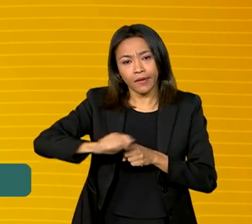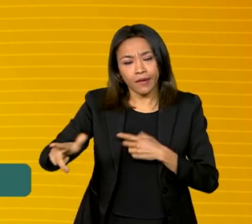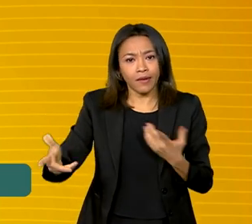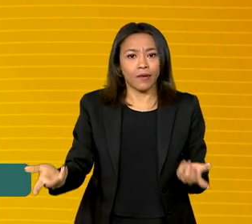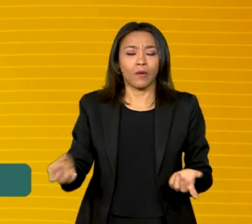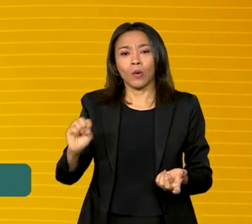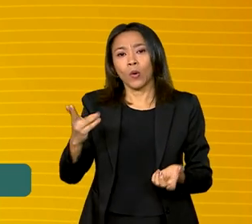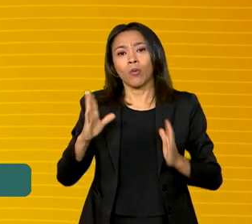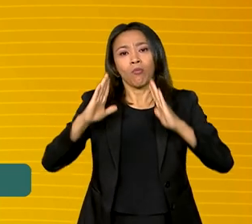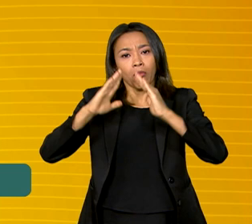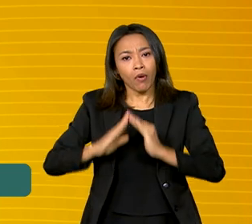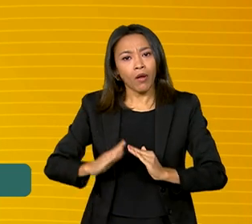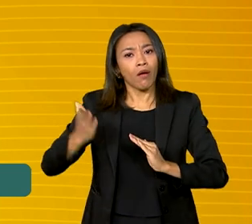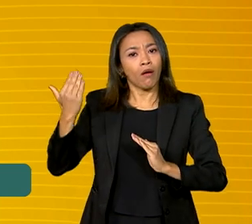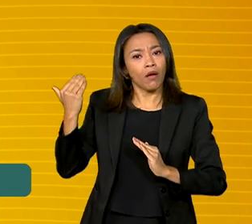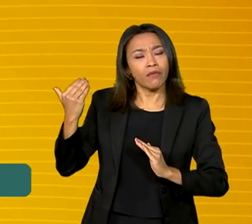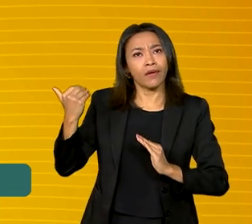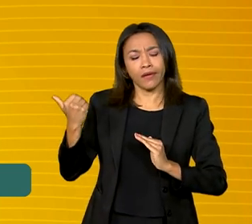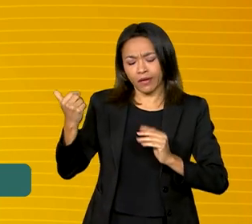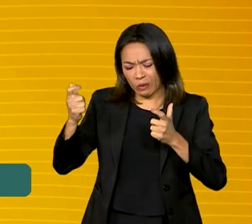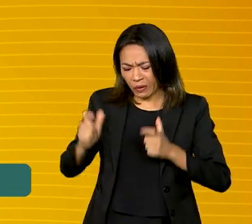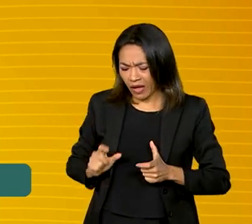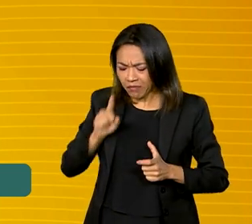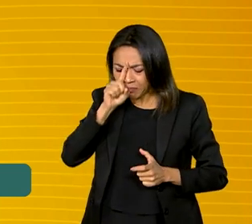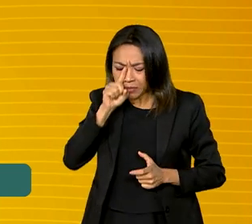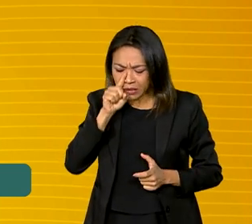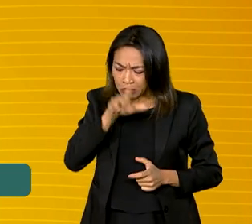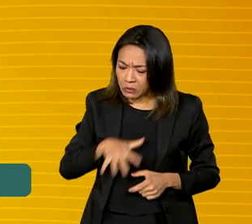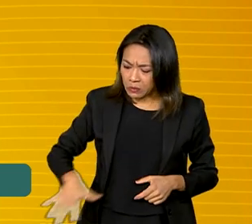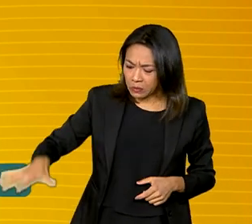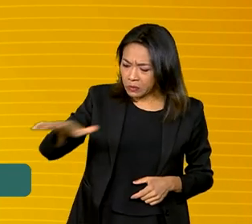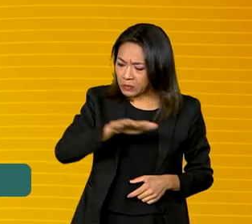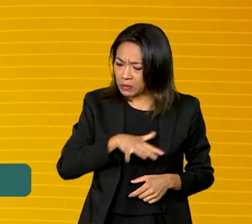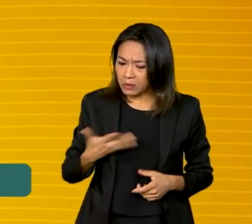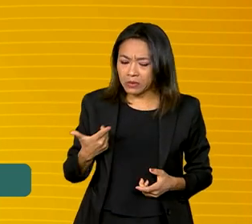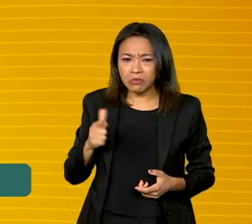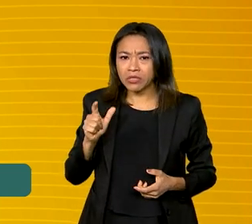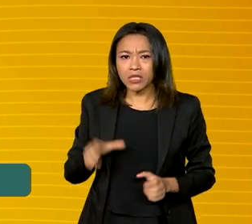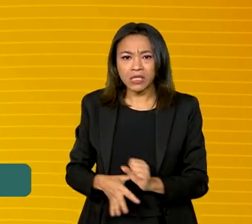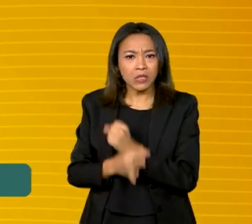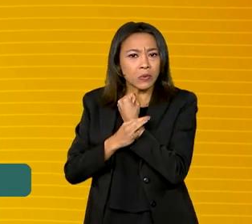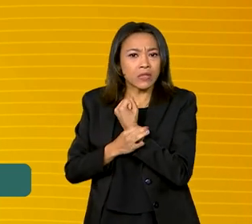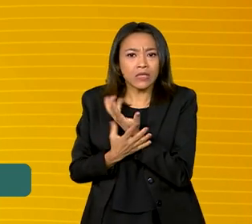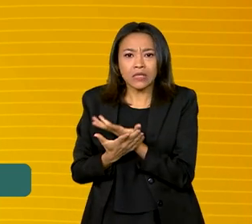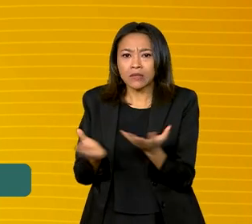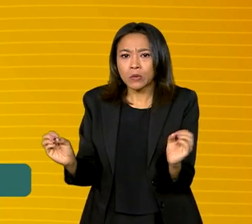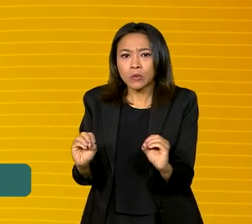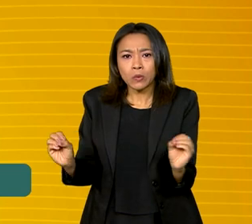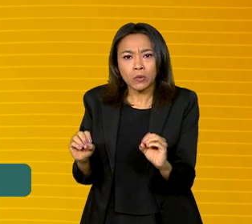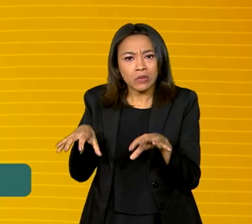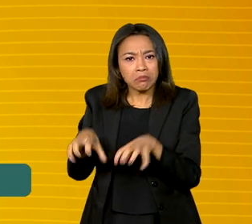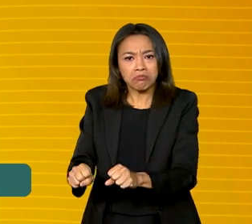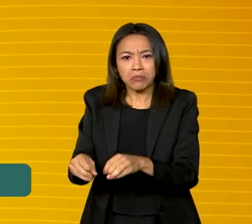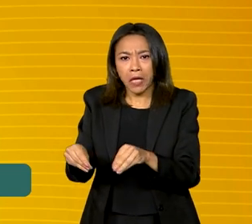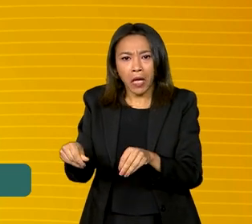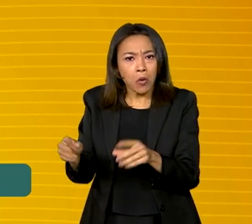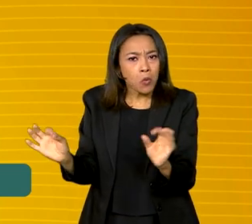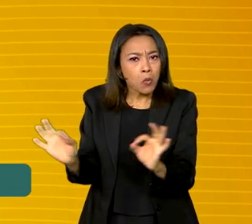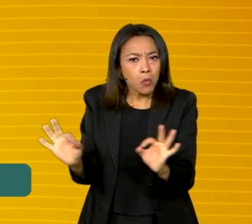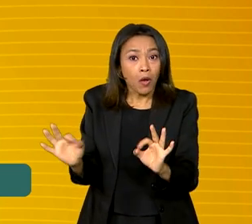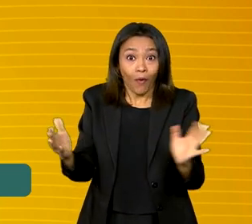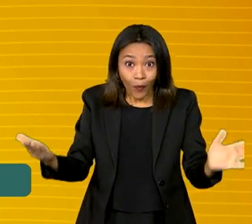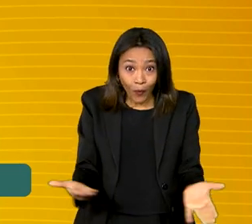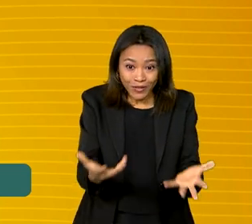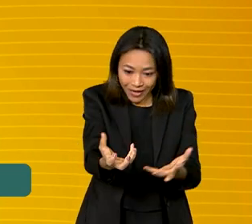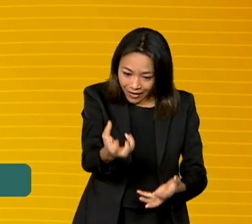área, né, irregular, sem ter uma garantia, e agora poder receber a chave de um imóvel,